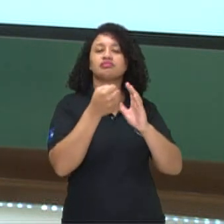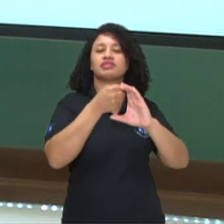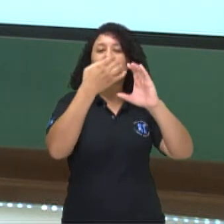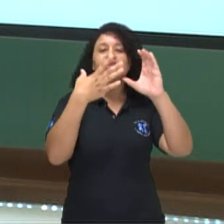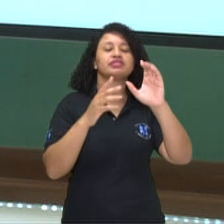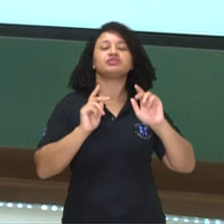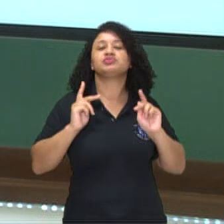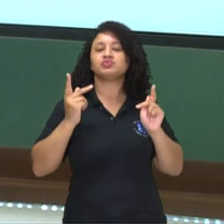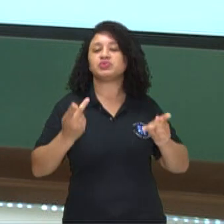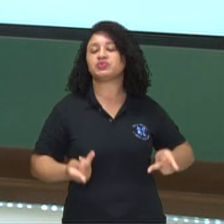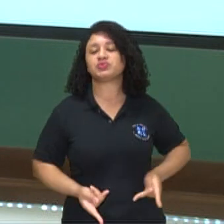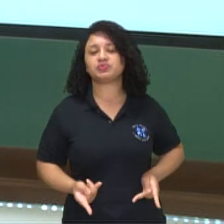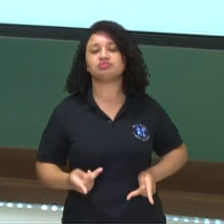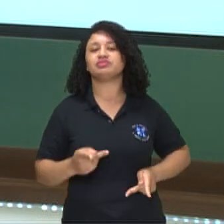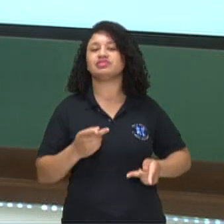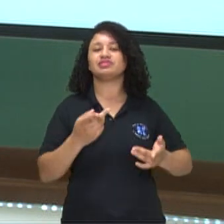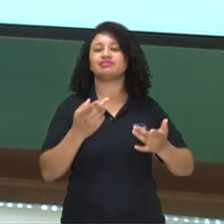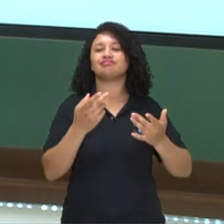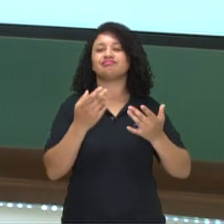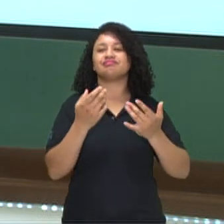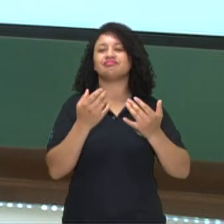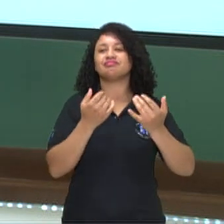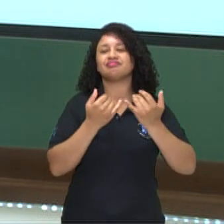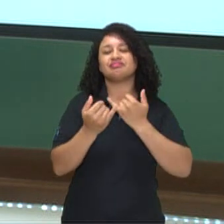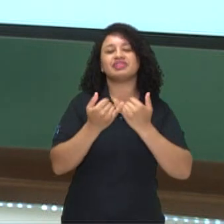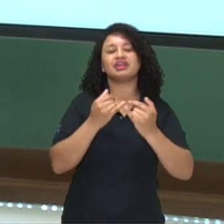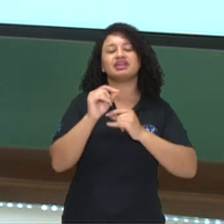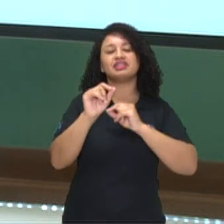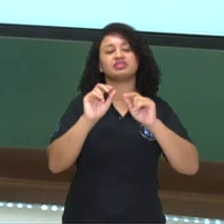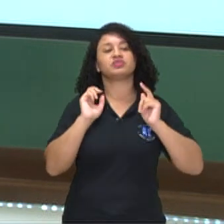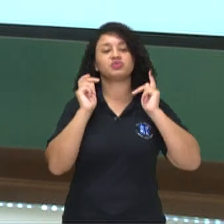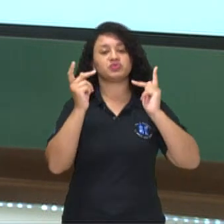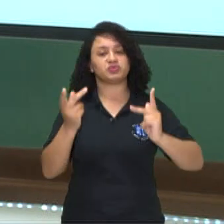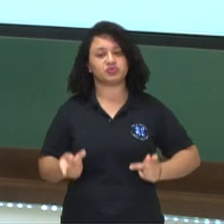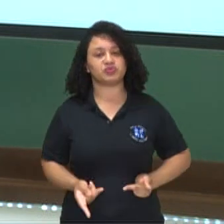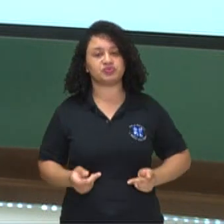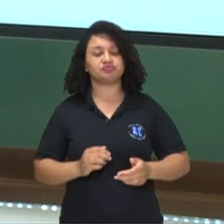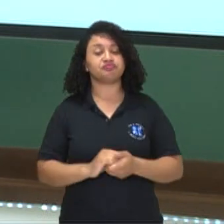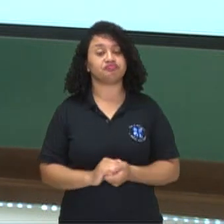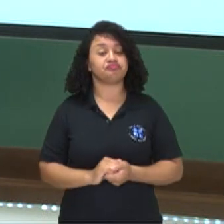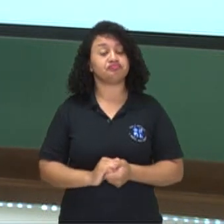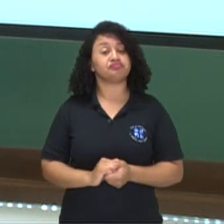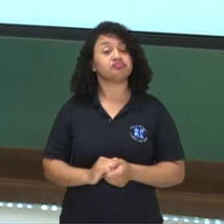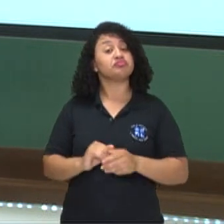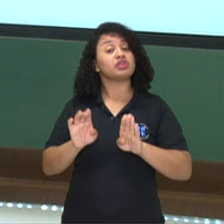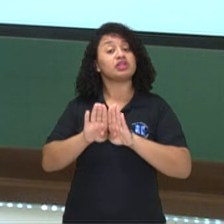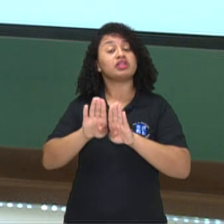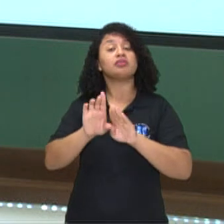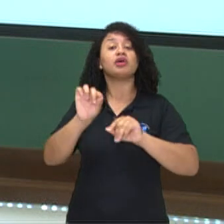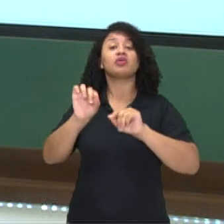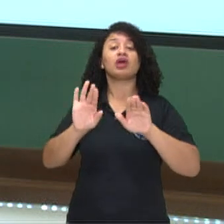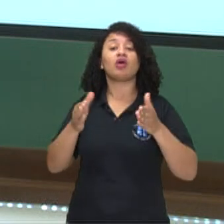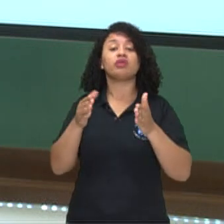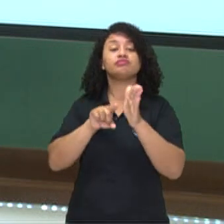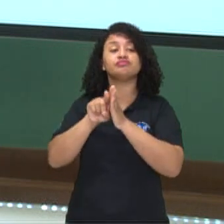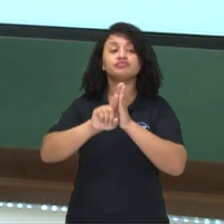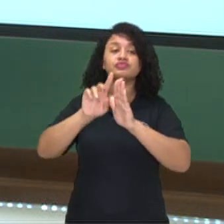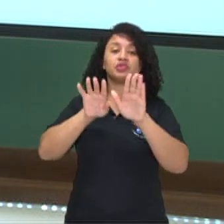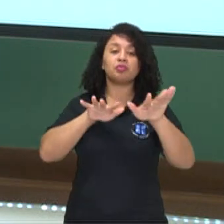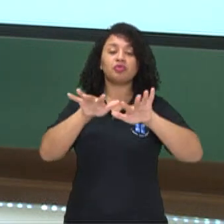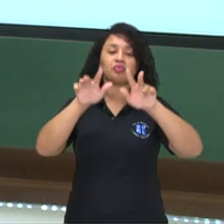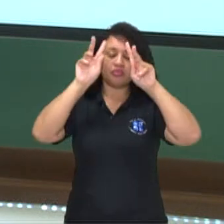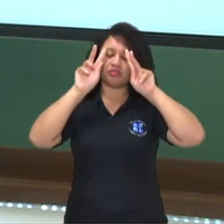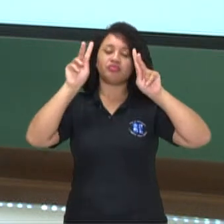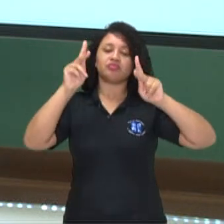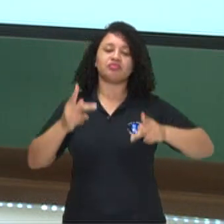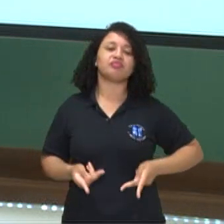Ela traz aí essa proximidade com o ser humano. E o humanismo, né, que é uma outra característica muito forte